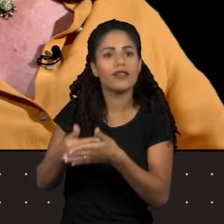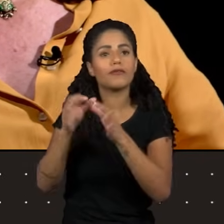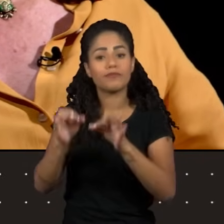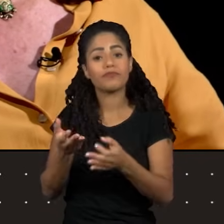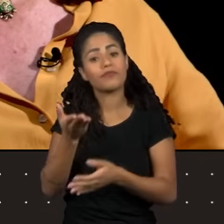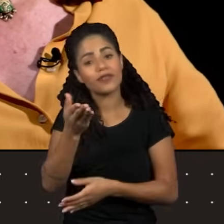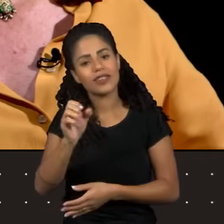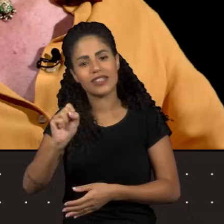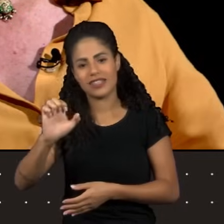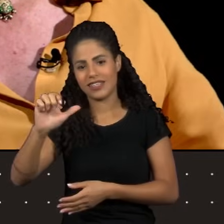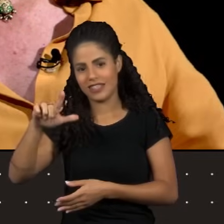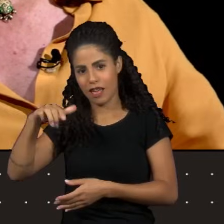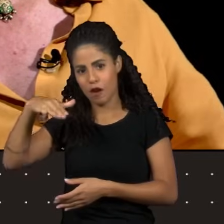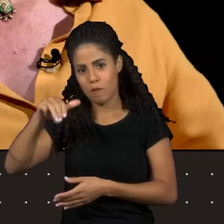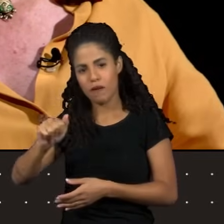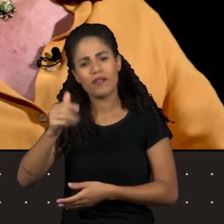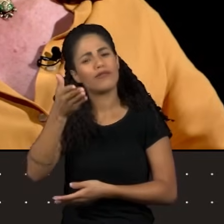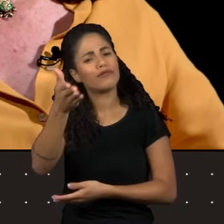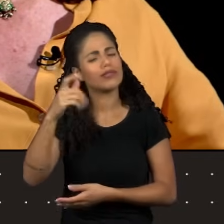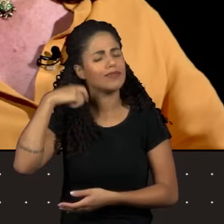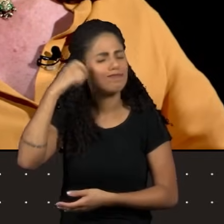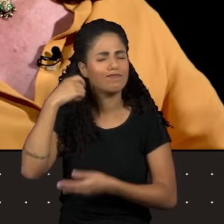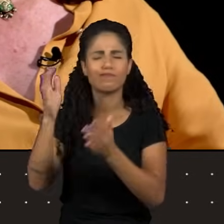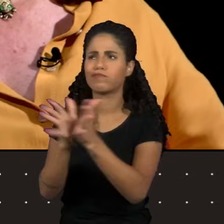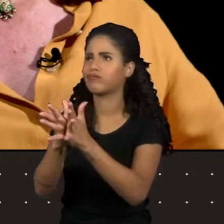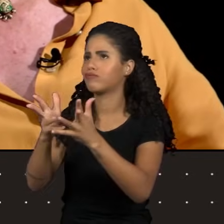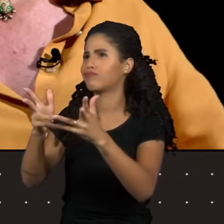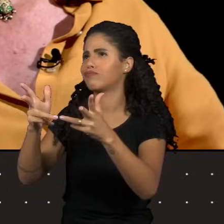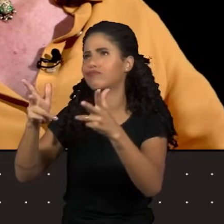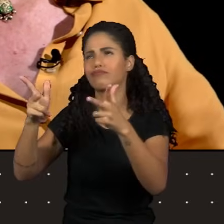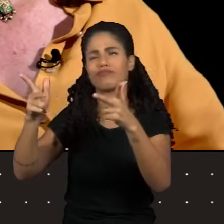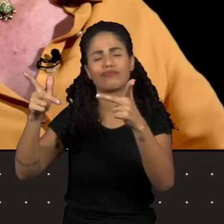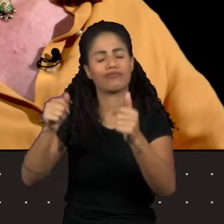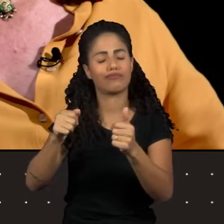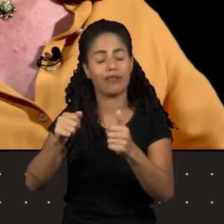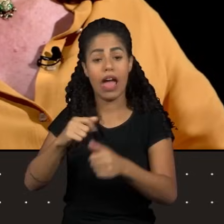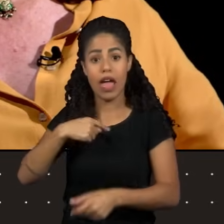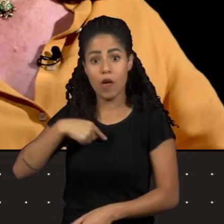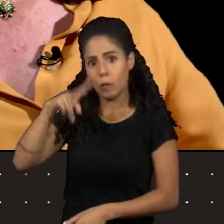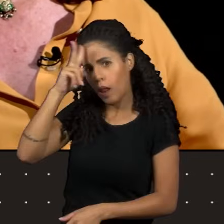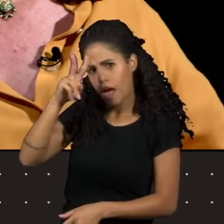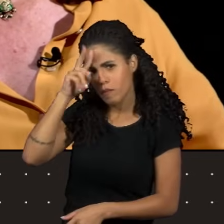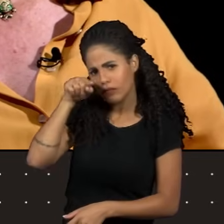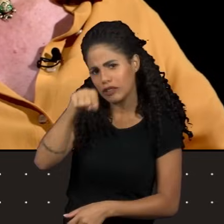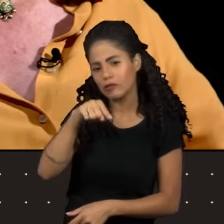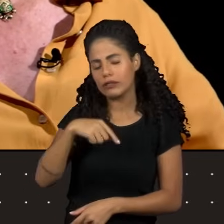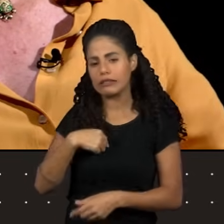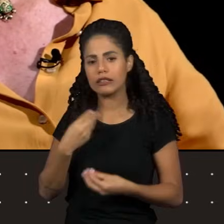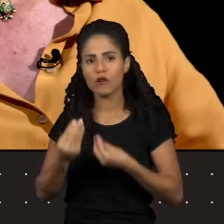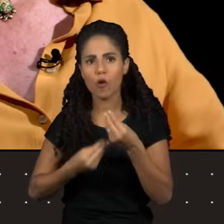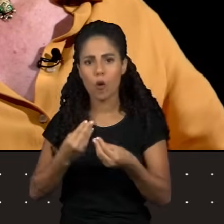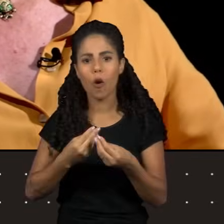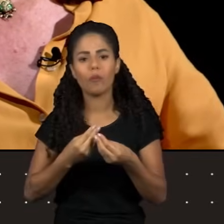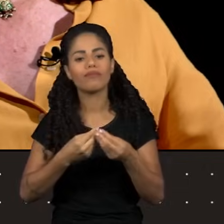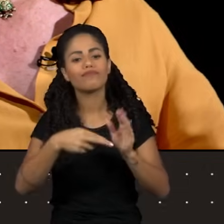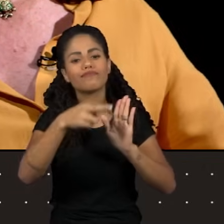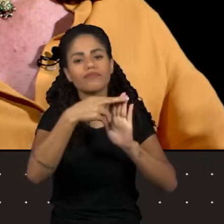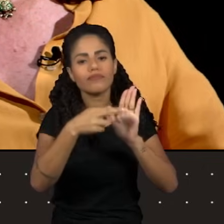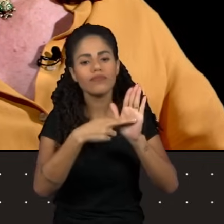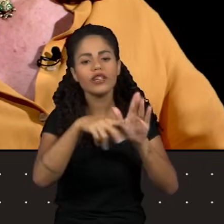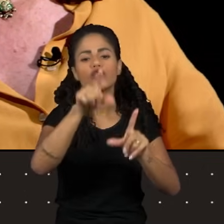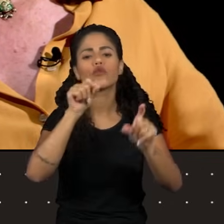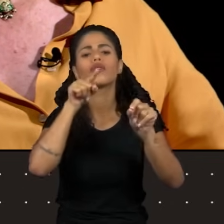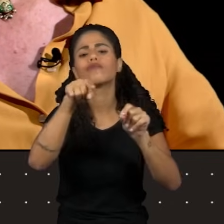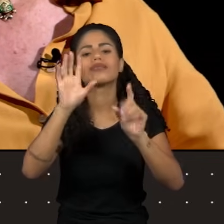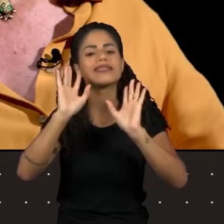Selma, eu te acho uma atriz espetacular. Eu me lembro que você odiava o fato de te escalarem por ser bela.